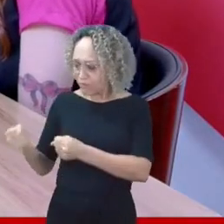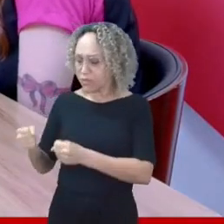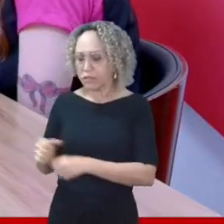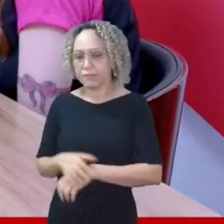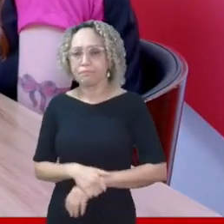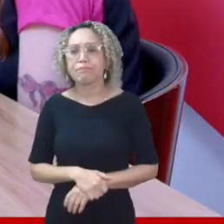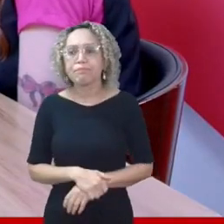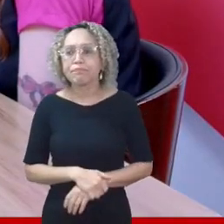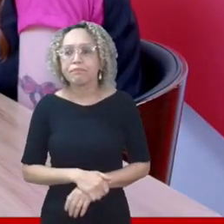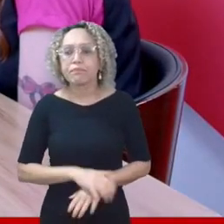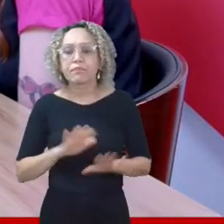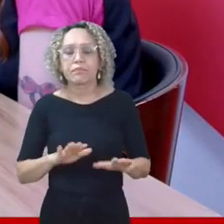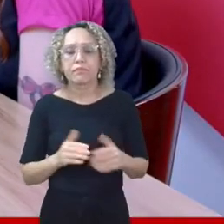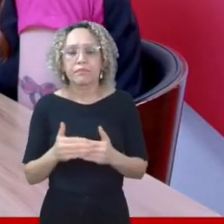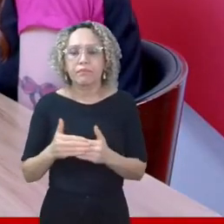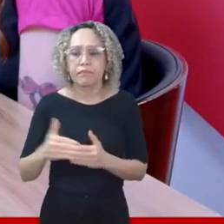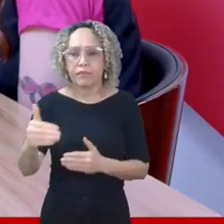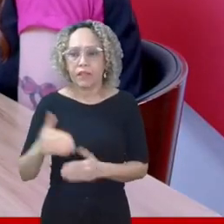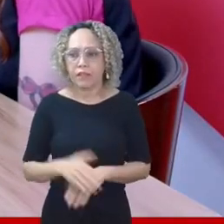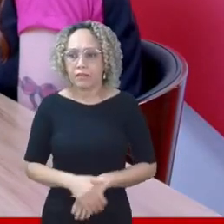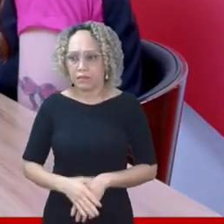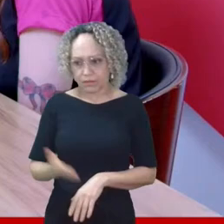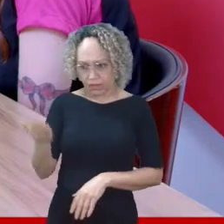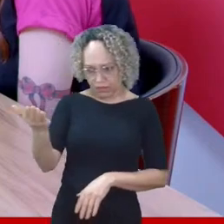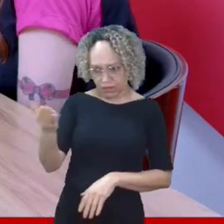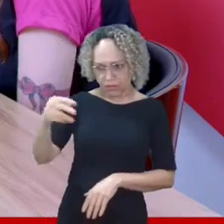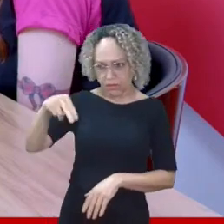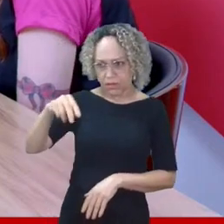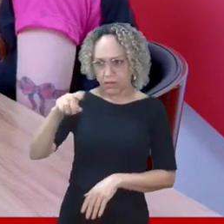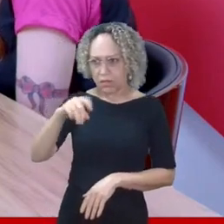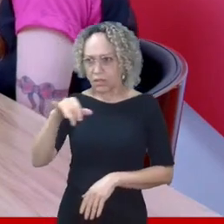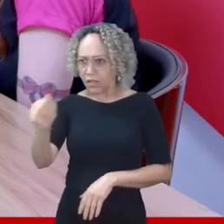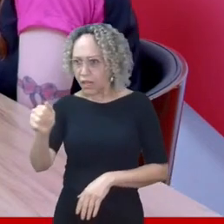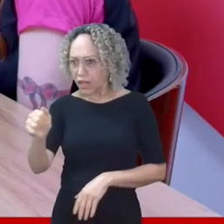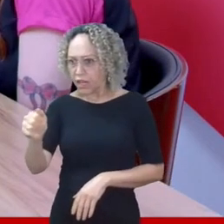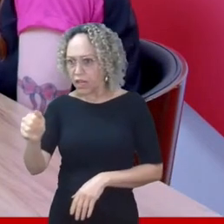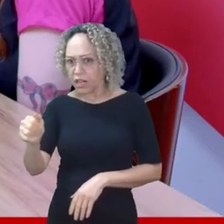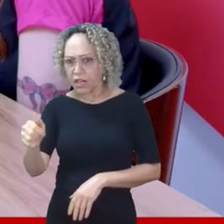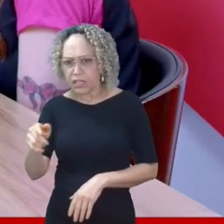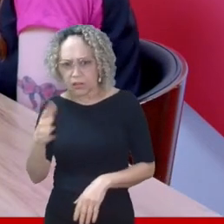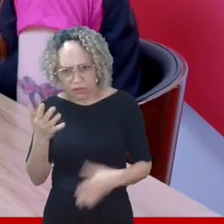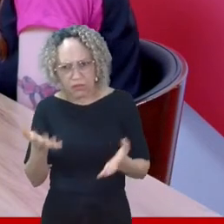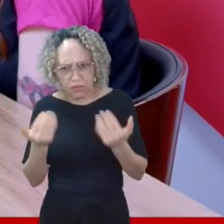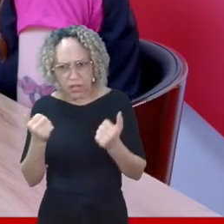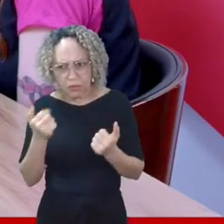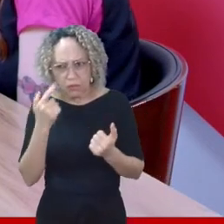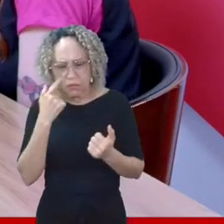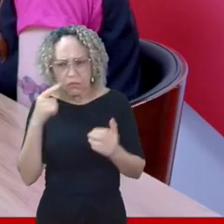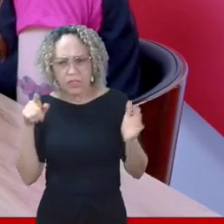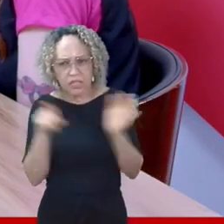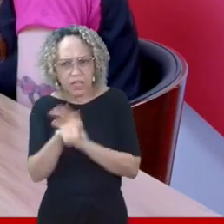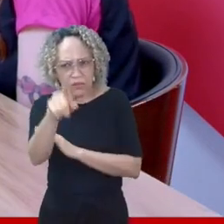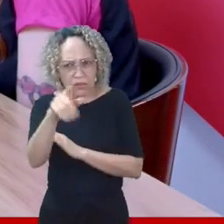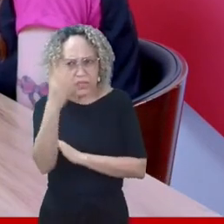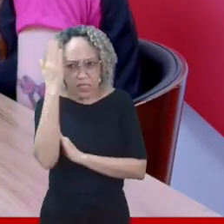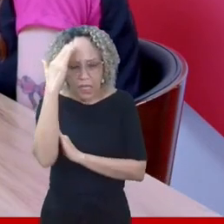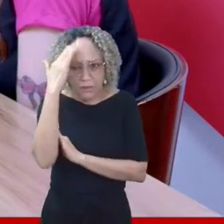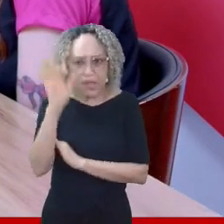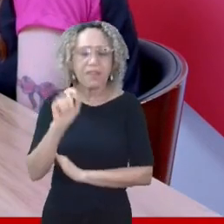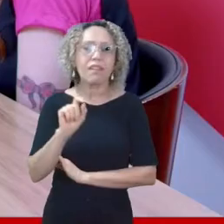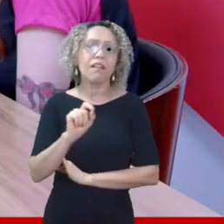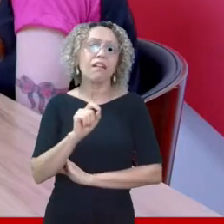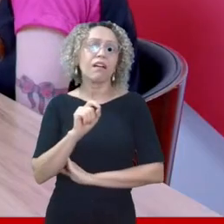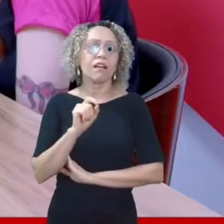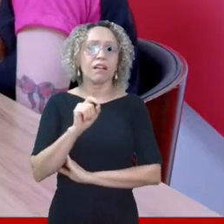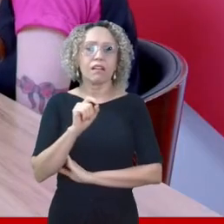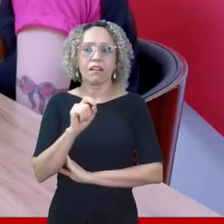Exato, gente. Seguindo então, Nádia, agora é contigo. Vamos pro Você Sabia? Porque já foi. Deixa eu mais ver